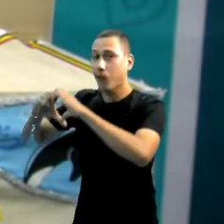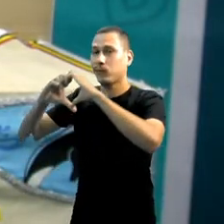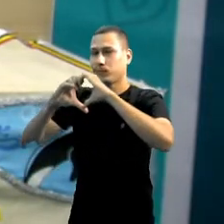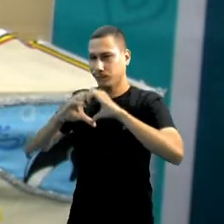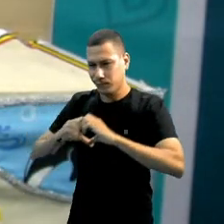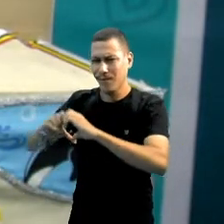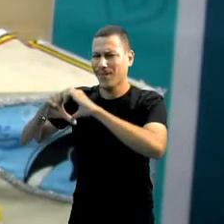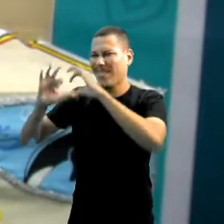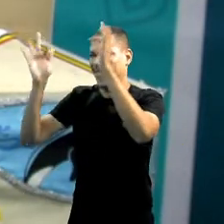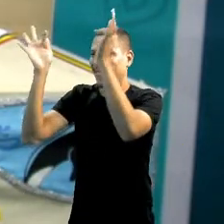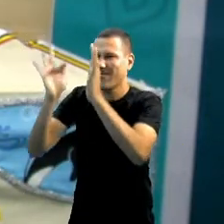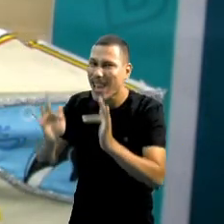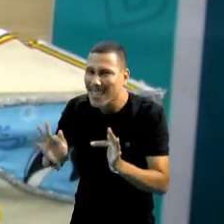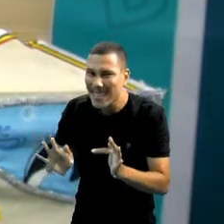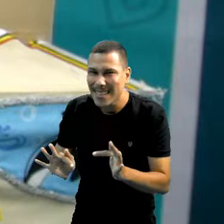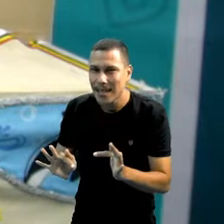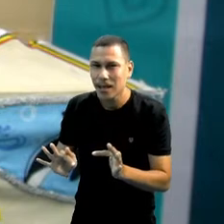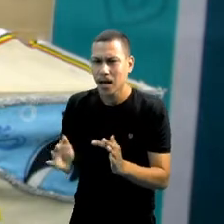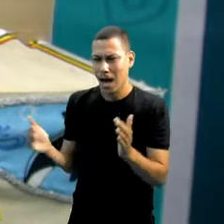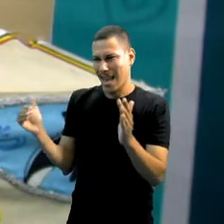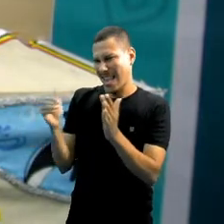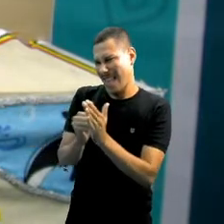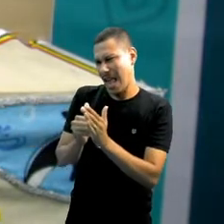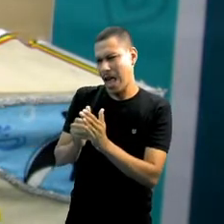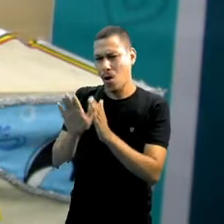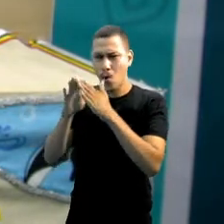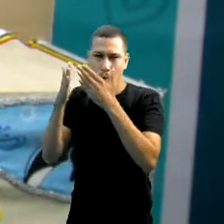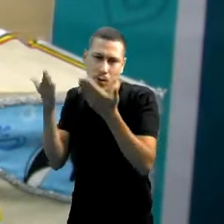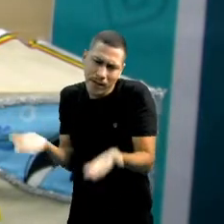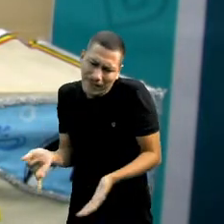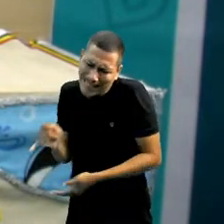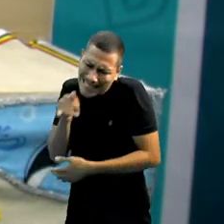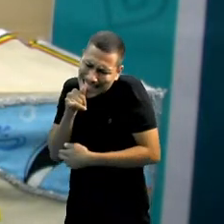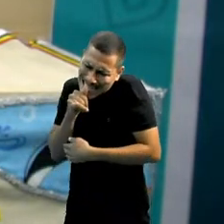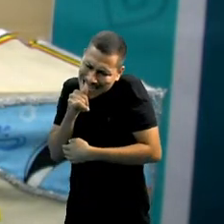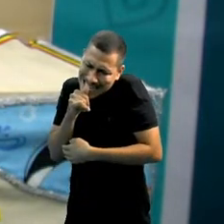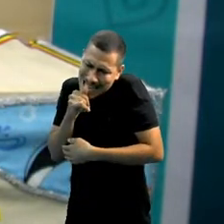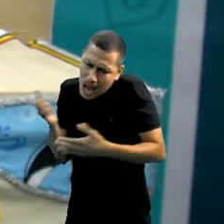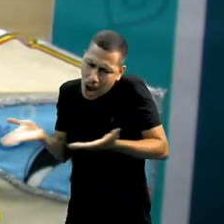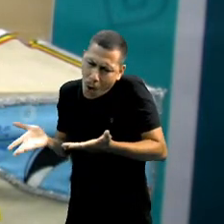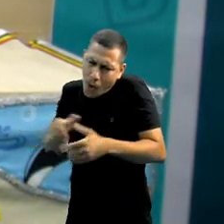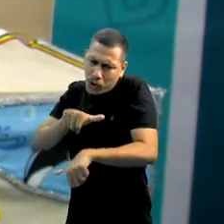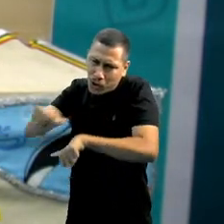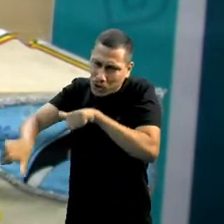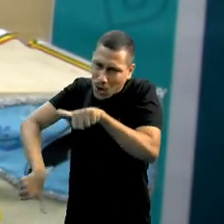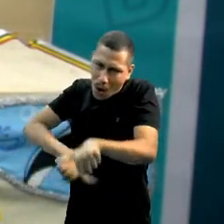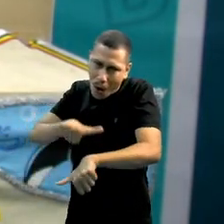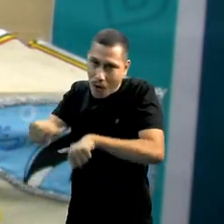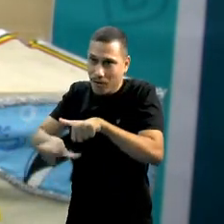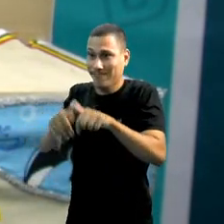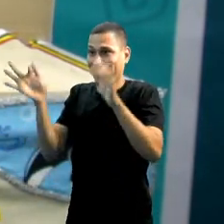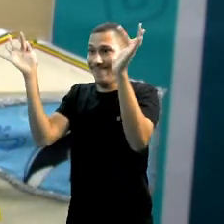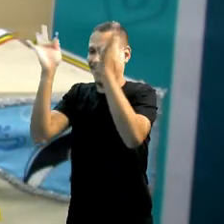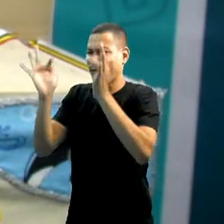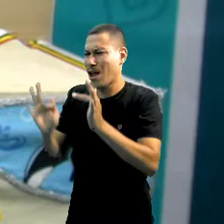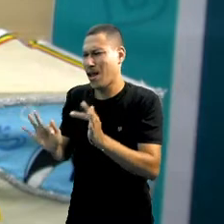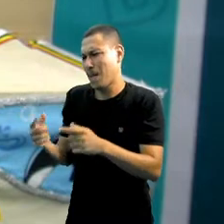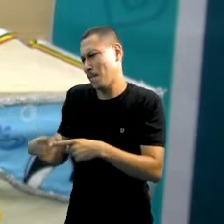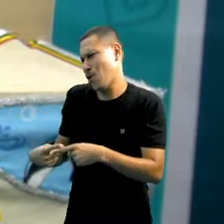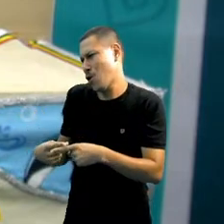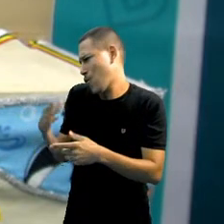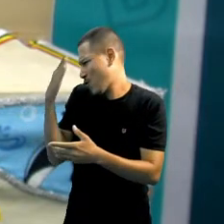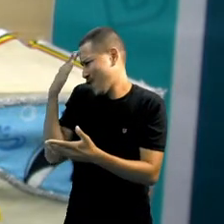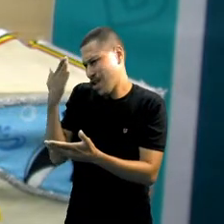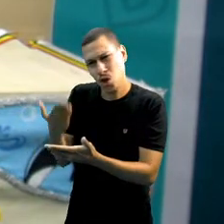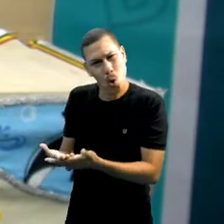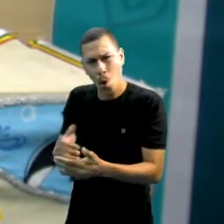Ficou tão feliz. E até o livro, que ele estava triste, nem ele mesmo estava acreditando que ele era um